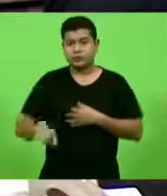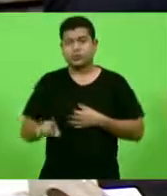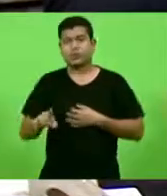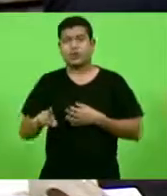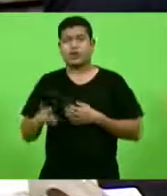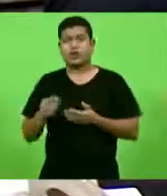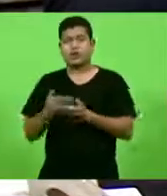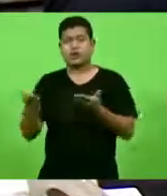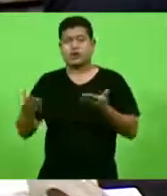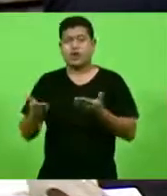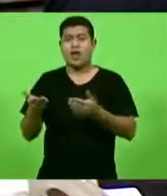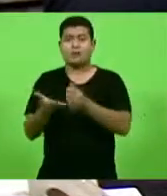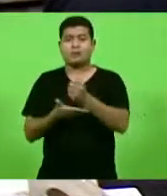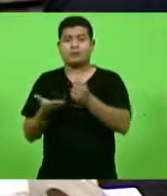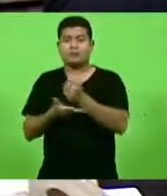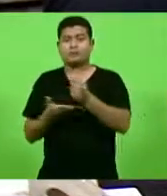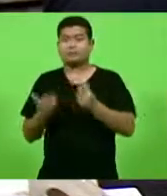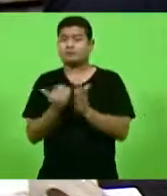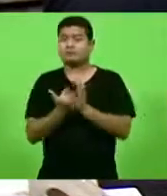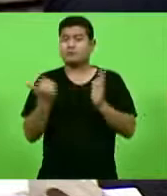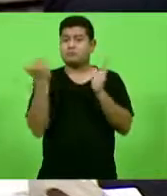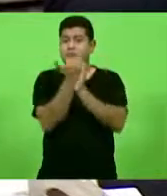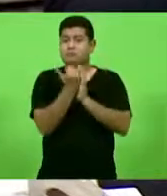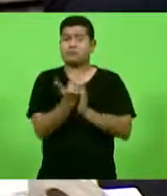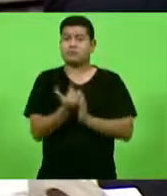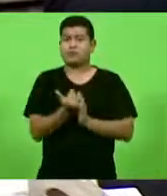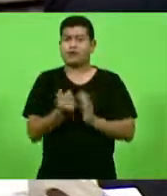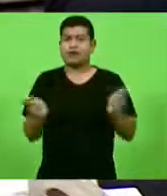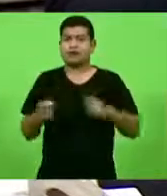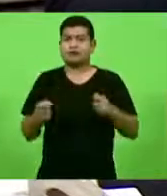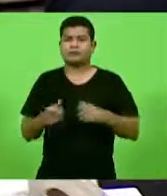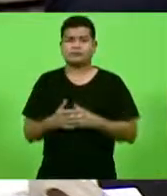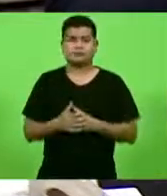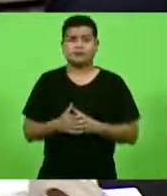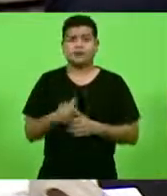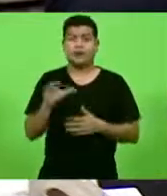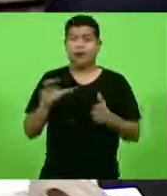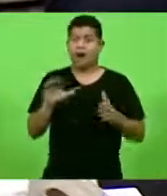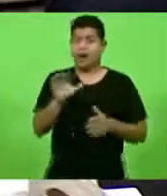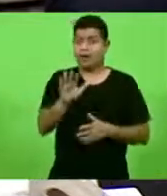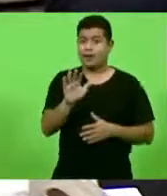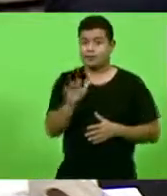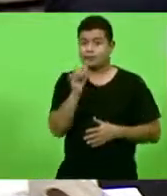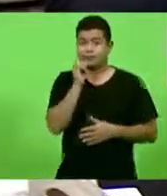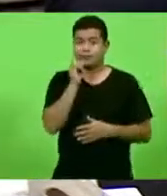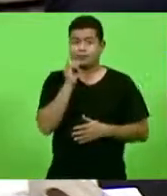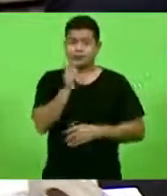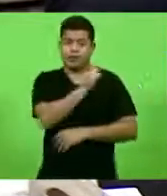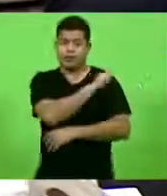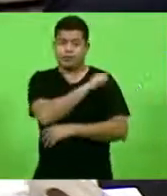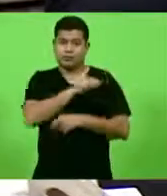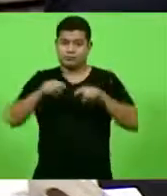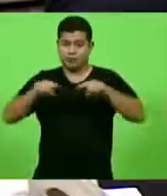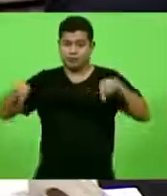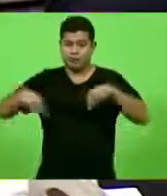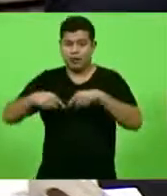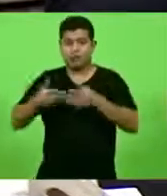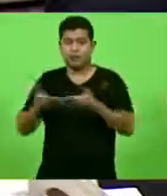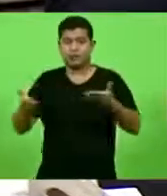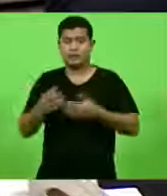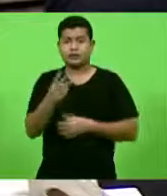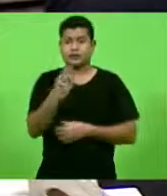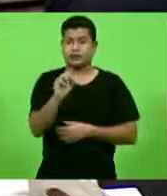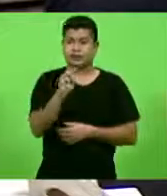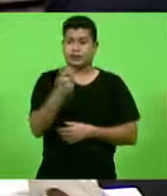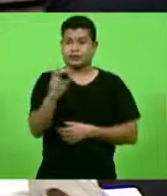com muito mais propriedade. Agora, uma criança em sala de aula, geralmente ela perde 30, 35% do tempo em